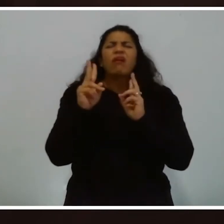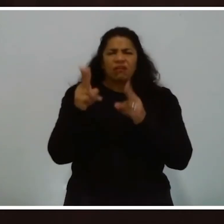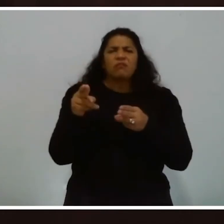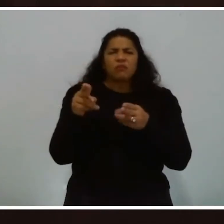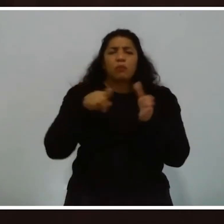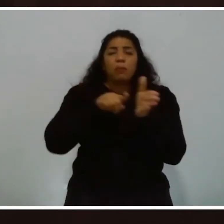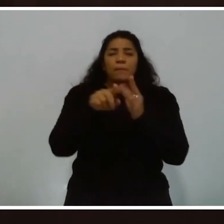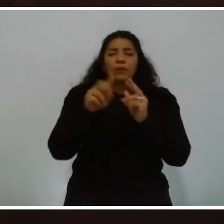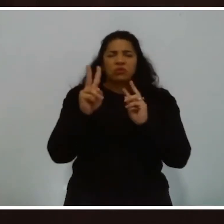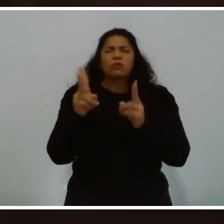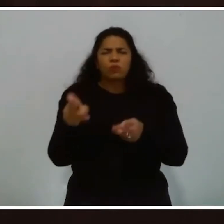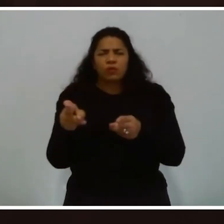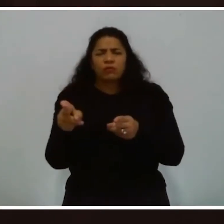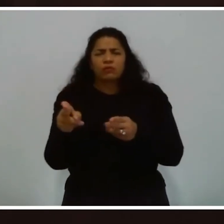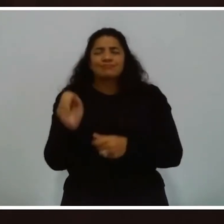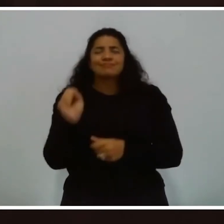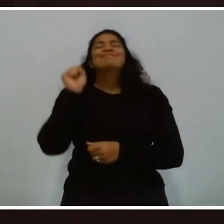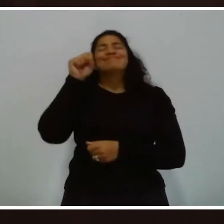um.